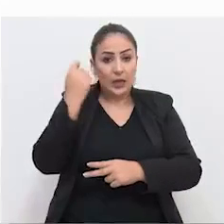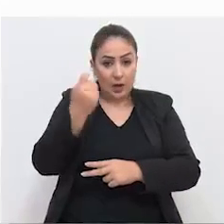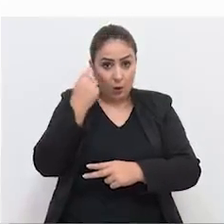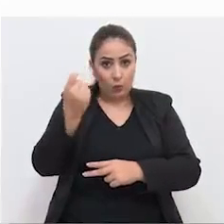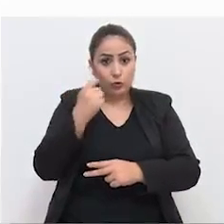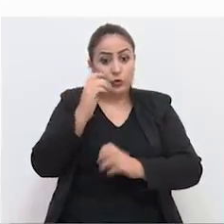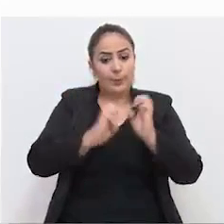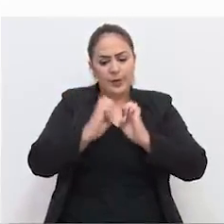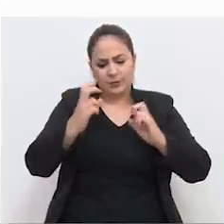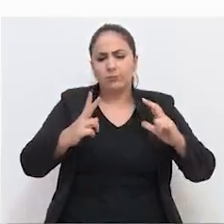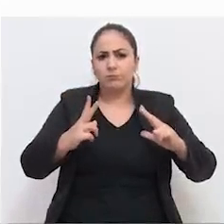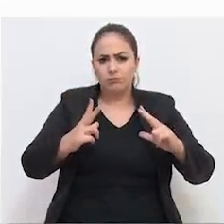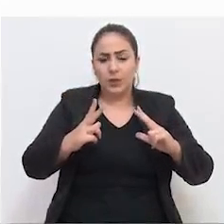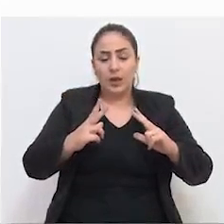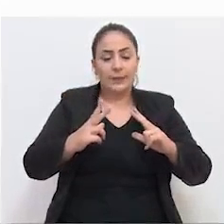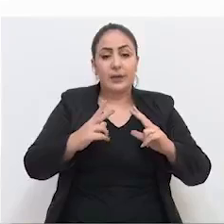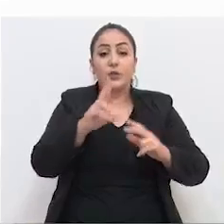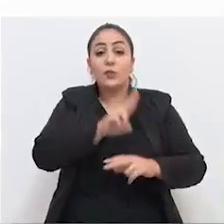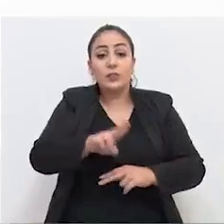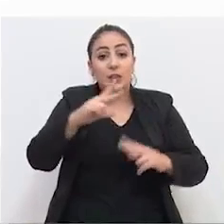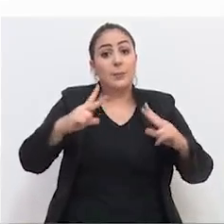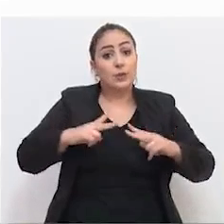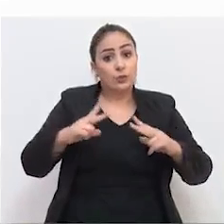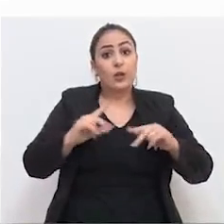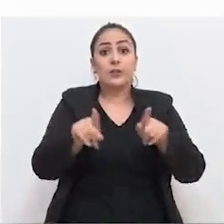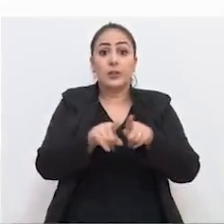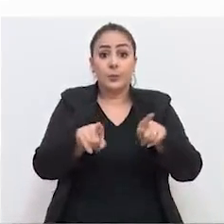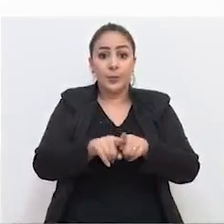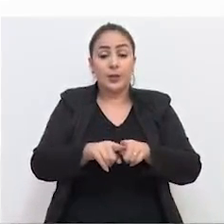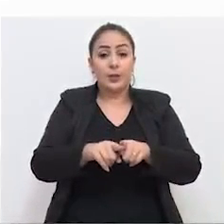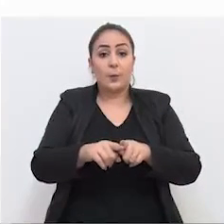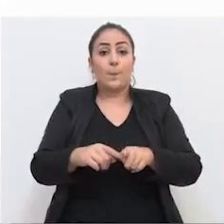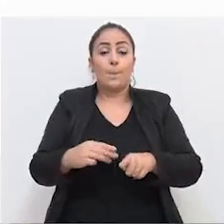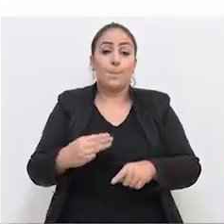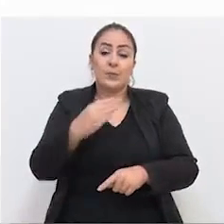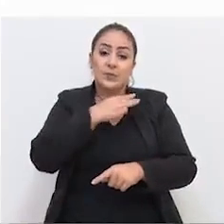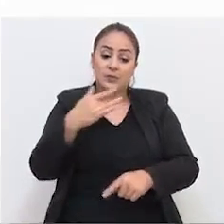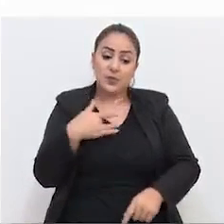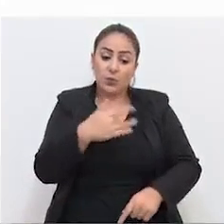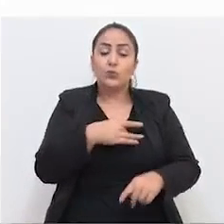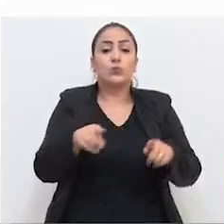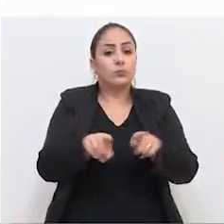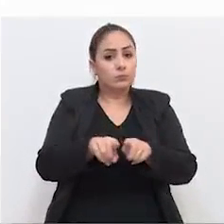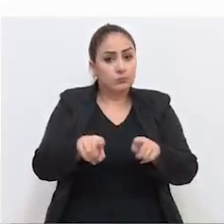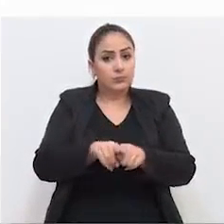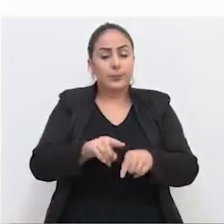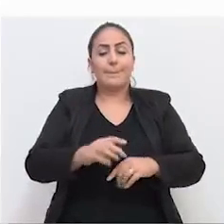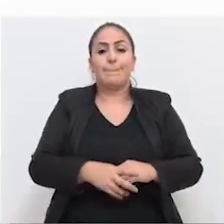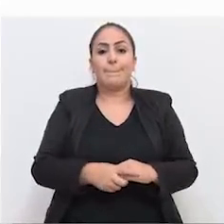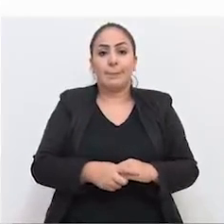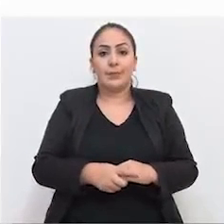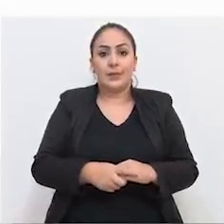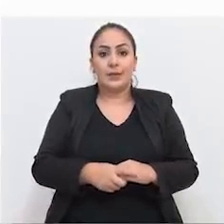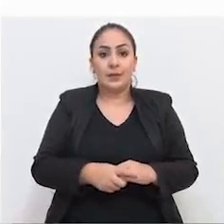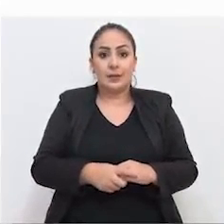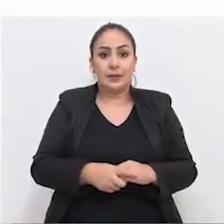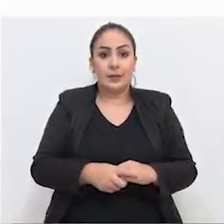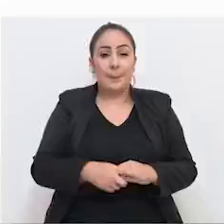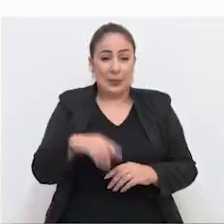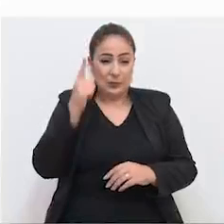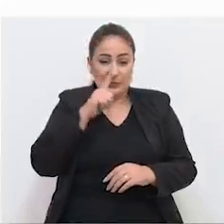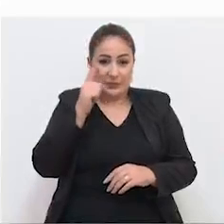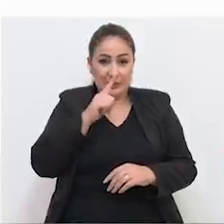da iniciativa privada, e o próprio Ministério da Saúde também é colaborador. Para ganhar o